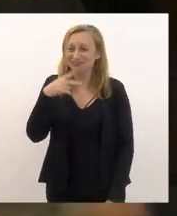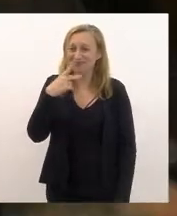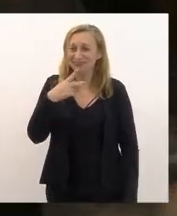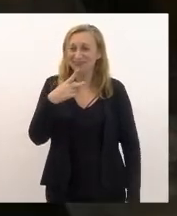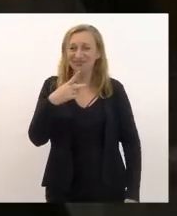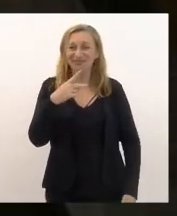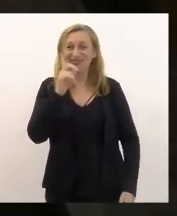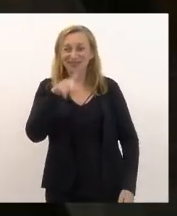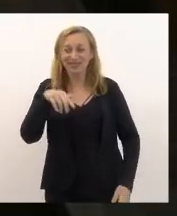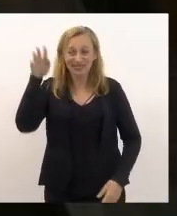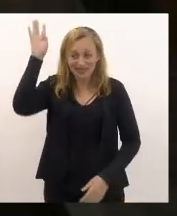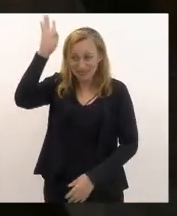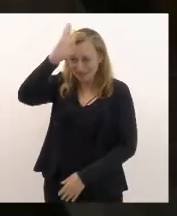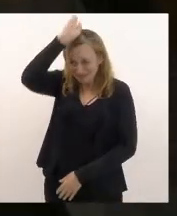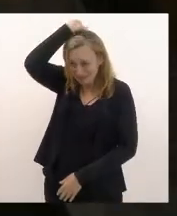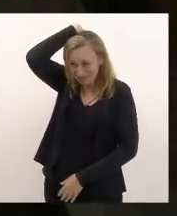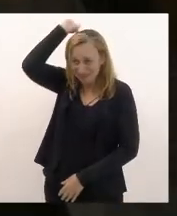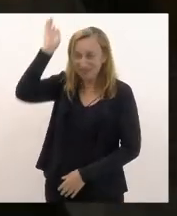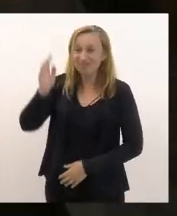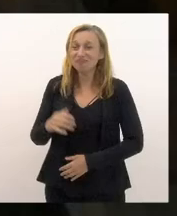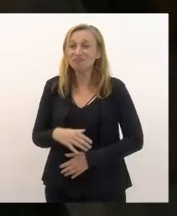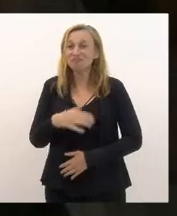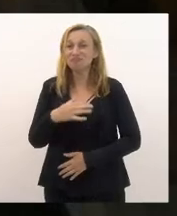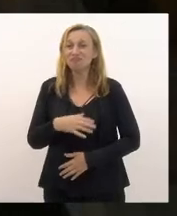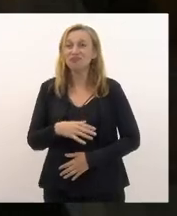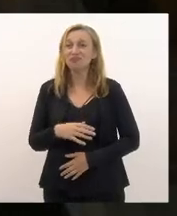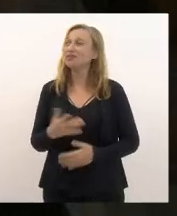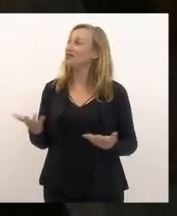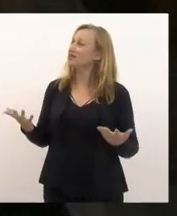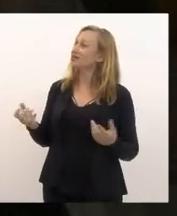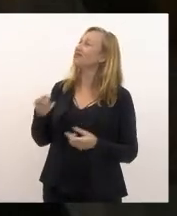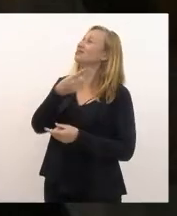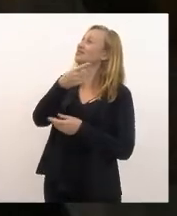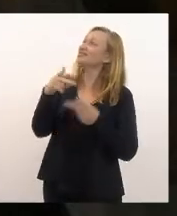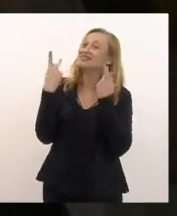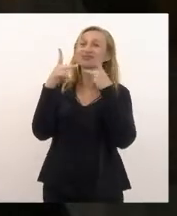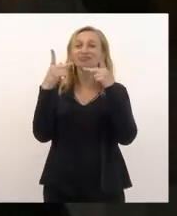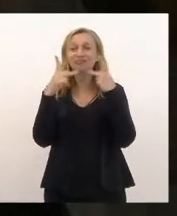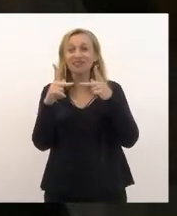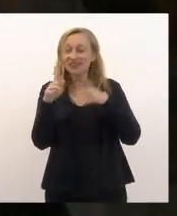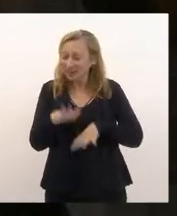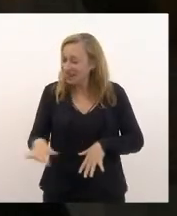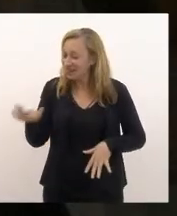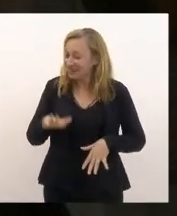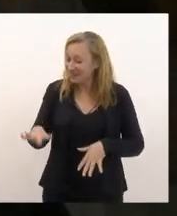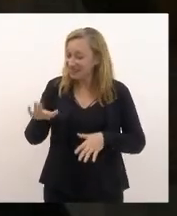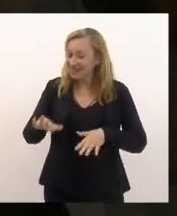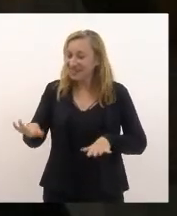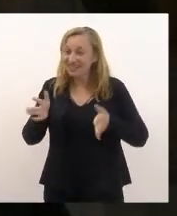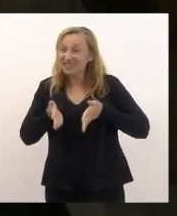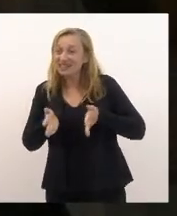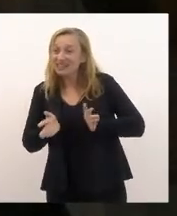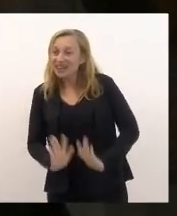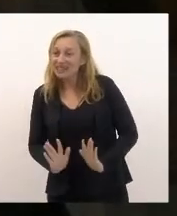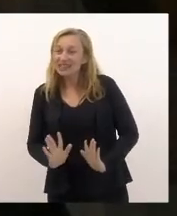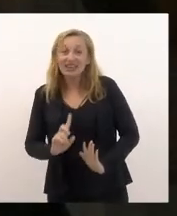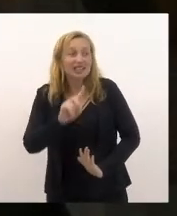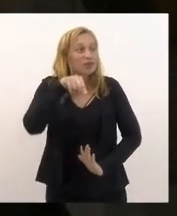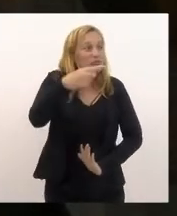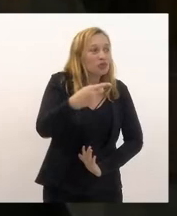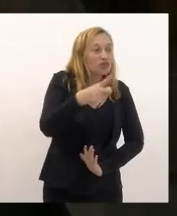Se um boi cismar que é uma baleia. Isso é o que eles pregam. Que a criança nasce sem sexo e vai definir seu